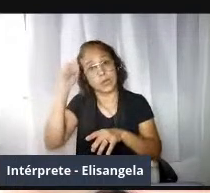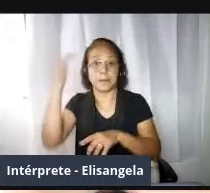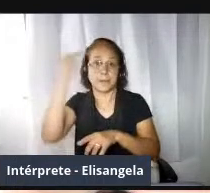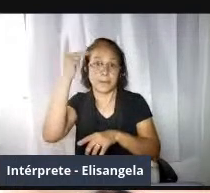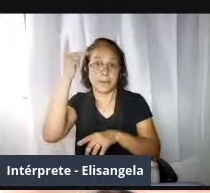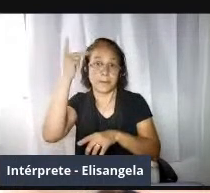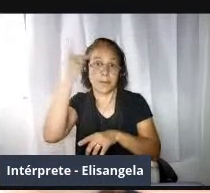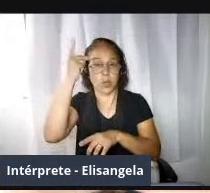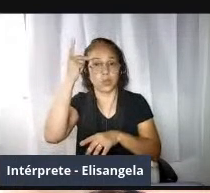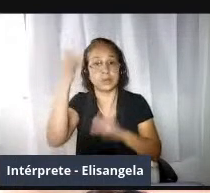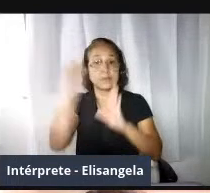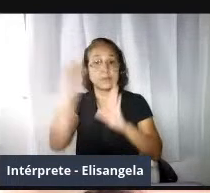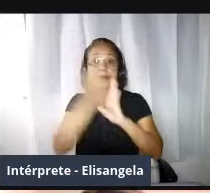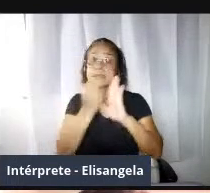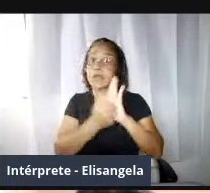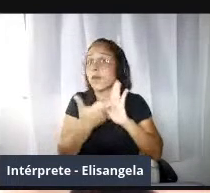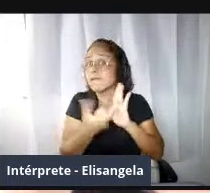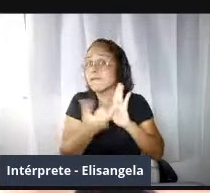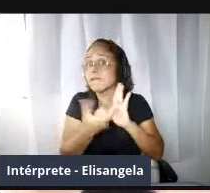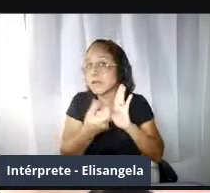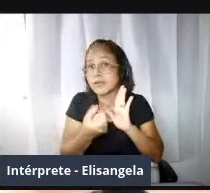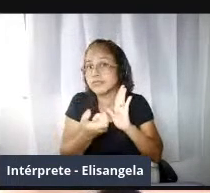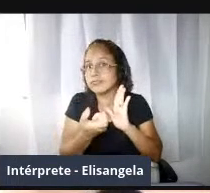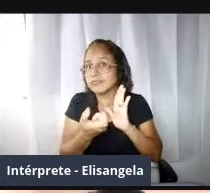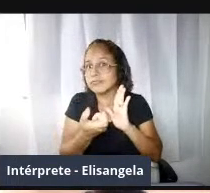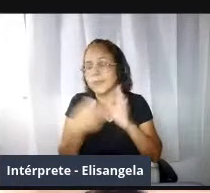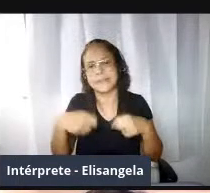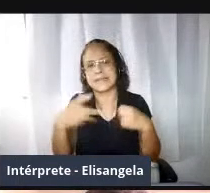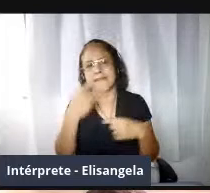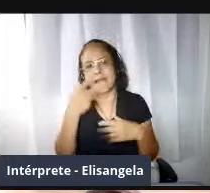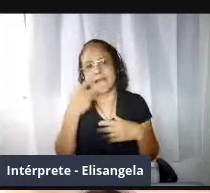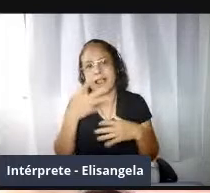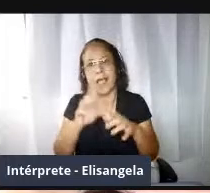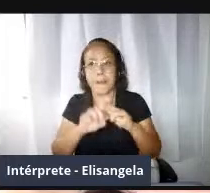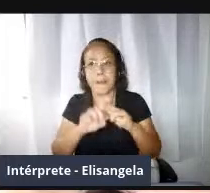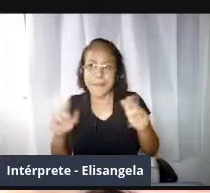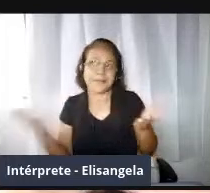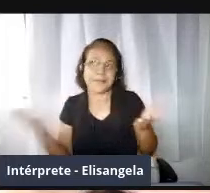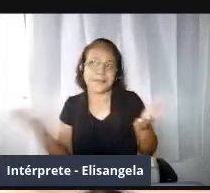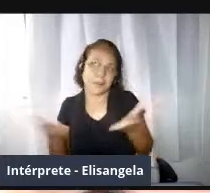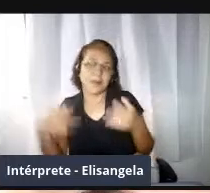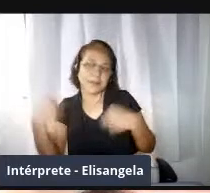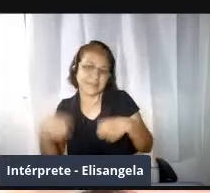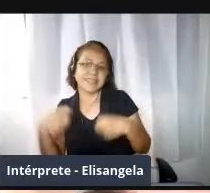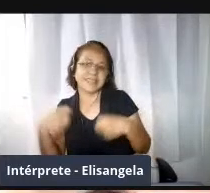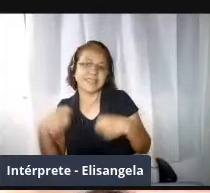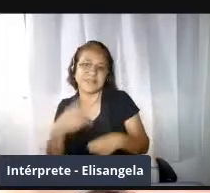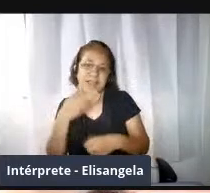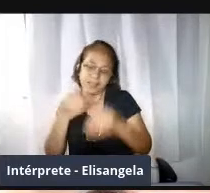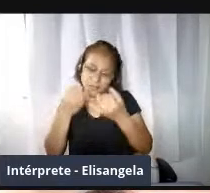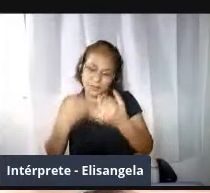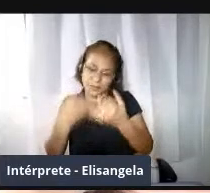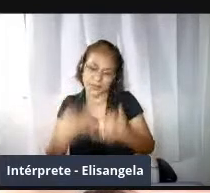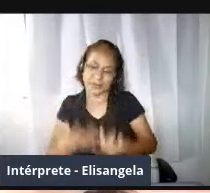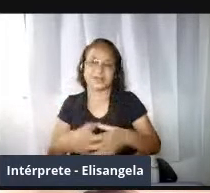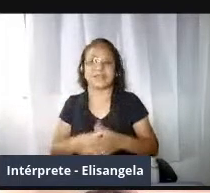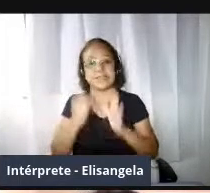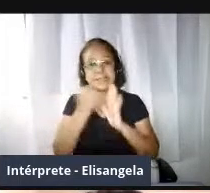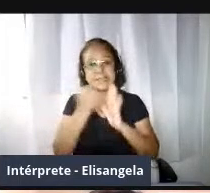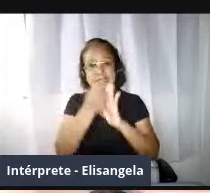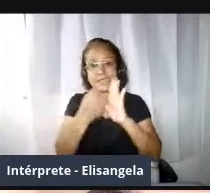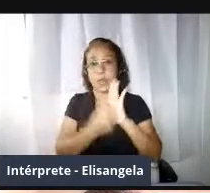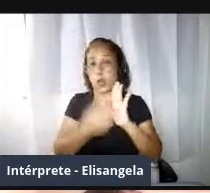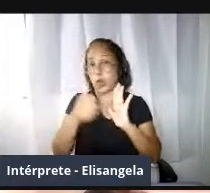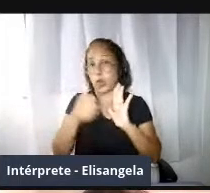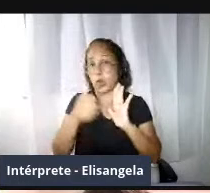século XX, né, não precisava dizer, porque agora que a gente tem que dizer que é o século XX, que ela chamava atenção para uma